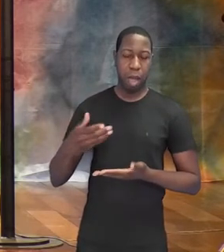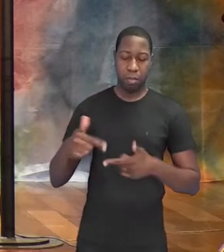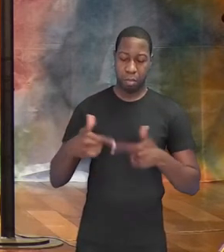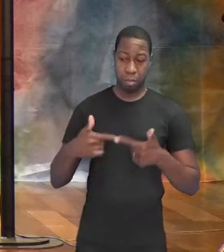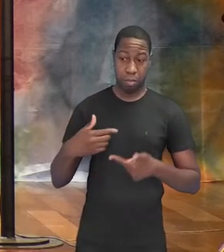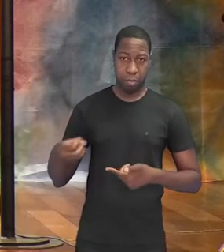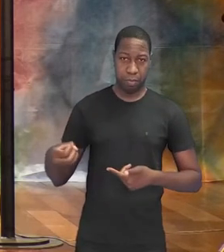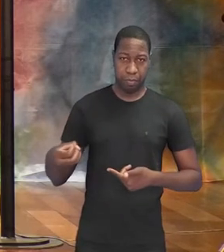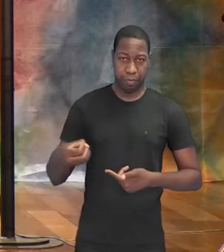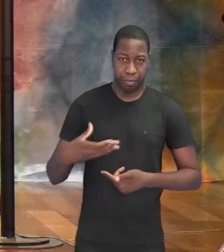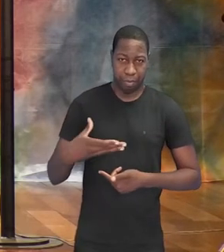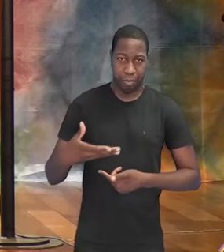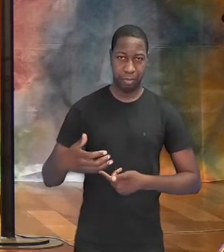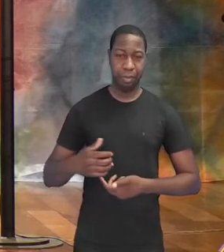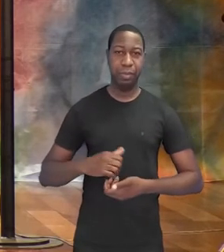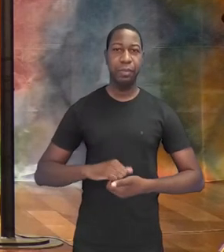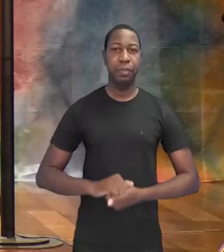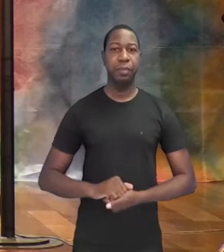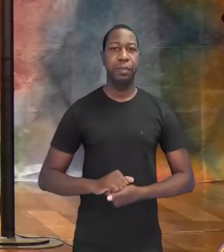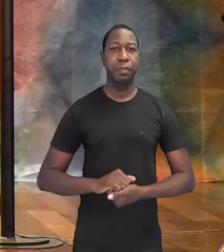recentemente.